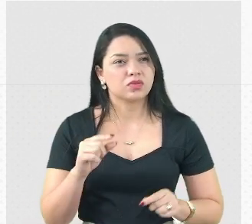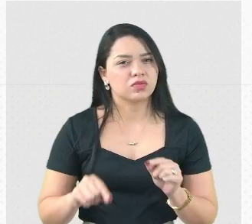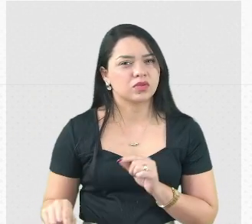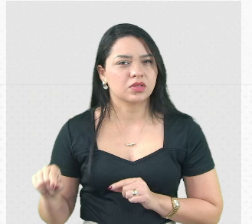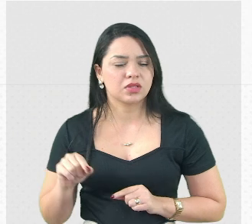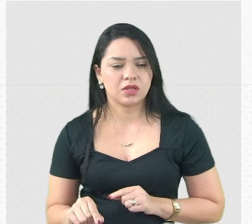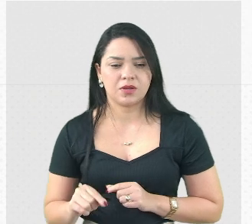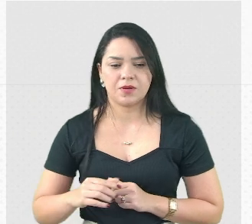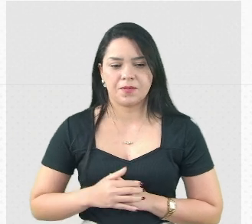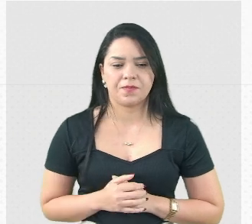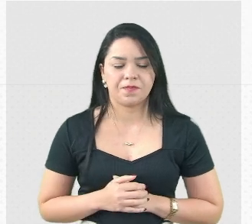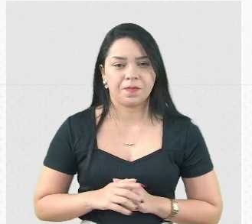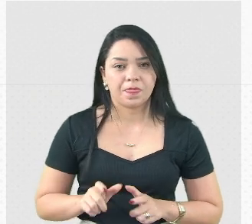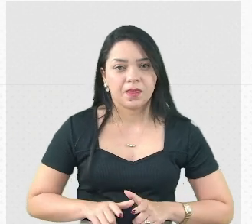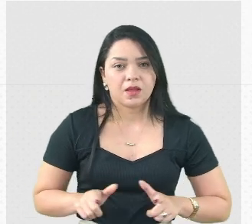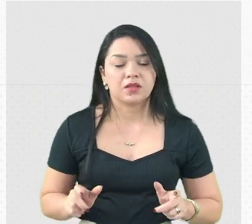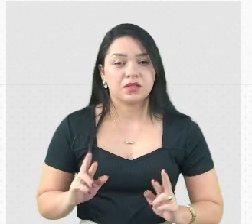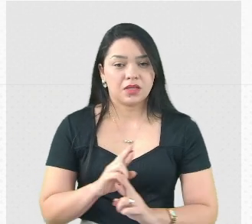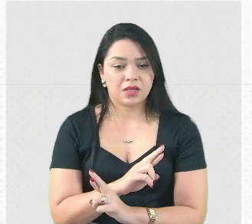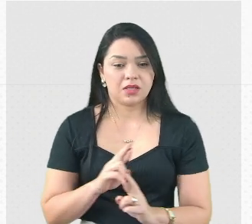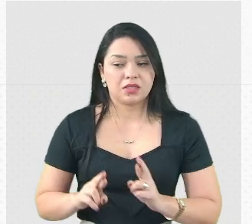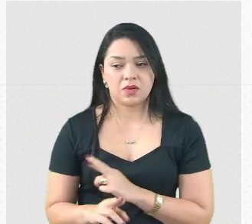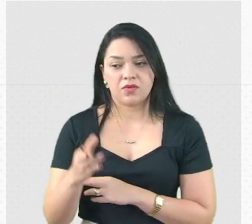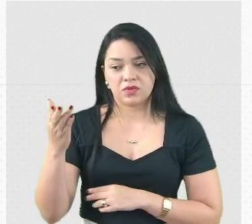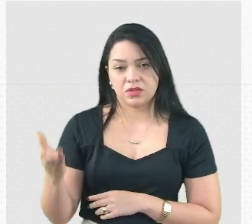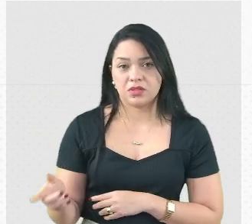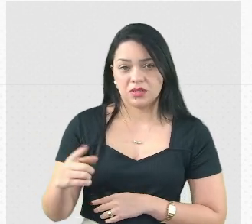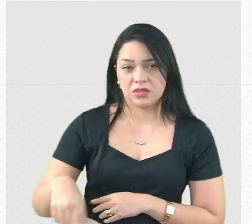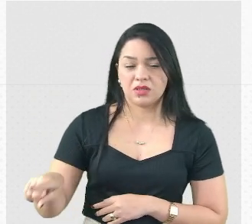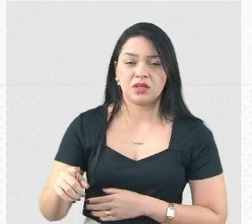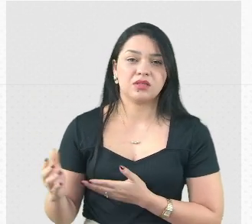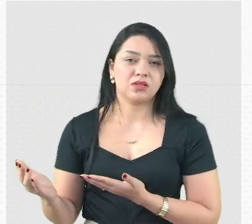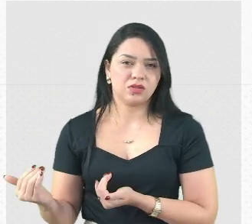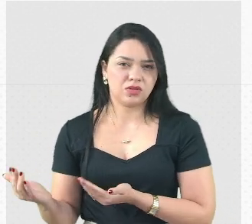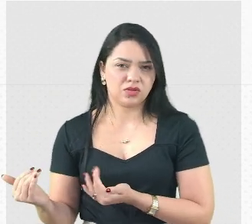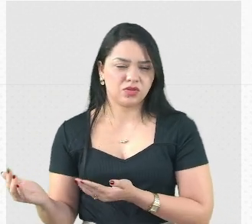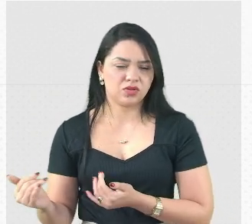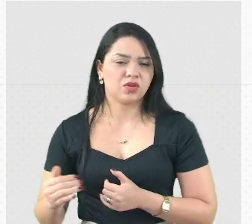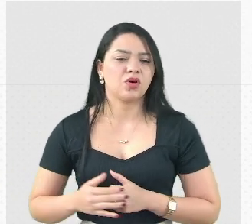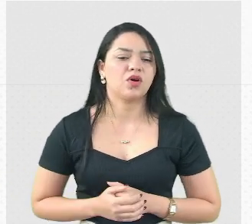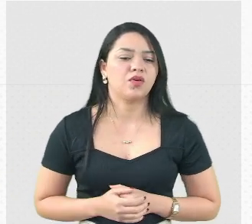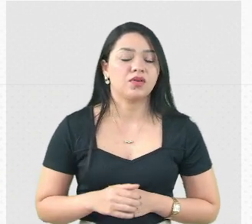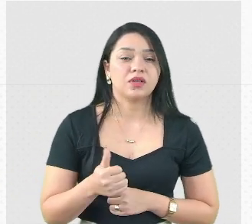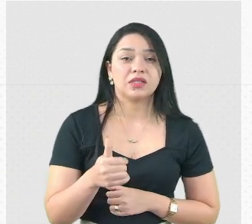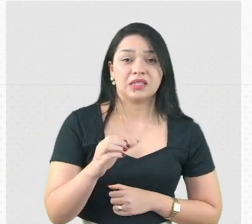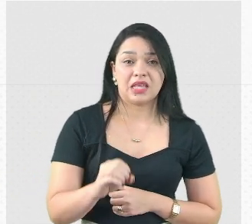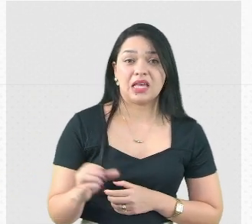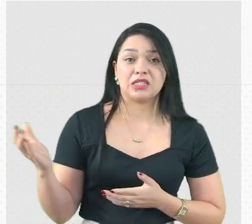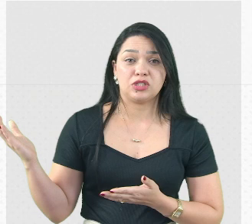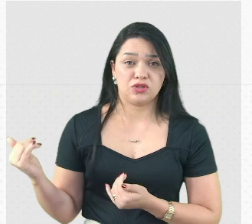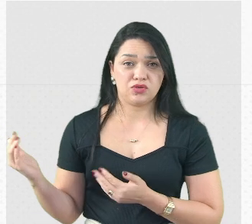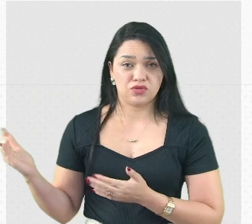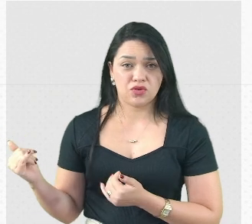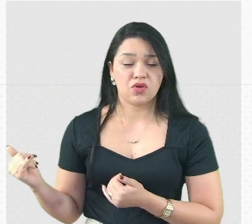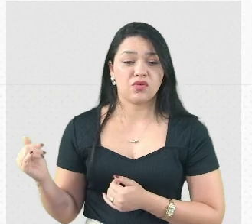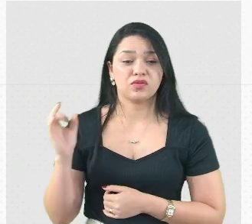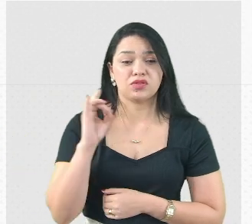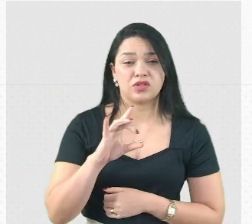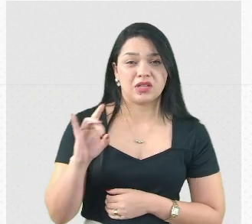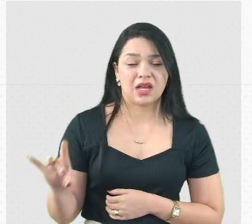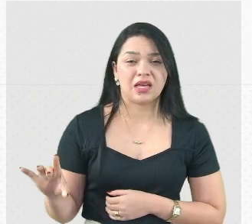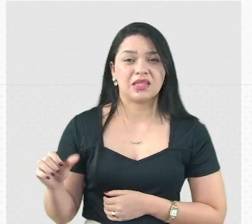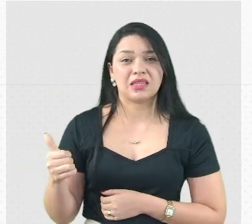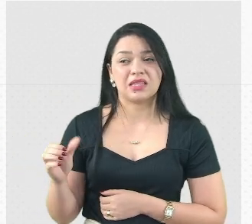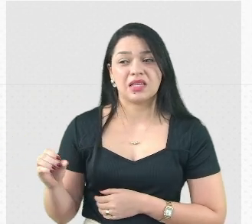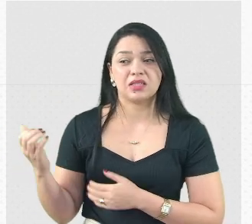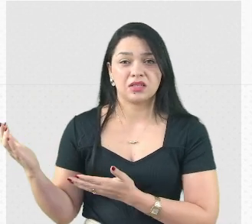levantamento mais atual em relação a vocês jovens, se nós pegarmos 10 rapazes, por exemplo, de cada 10